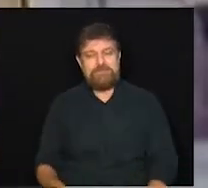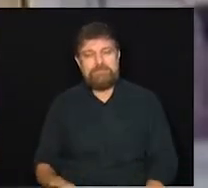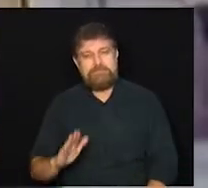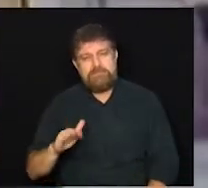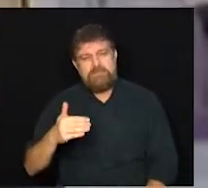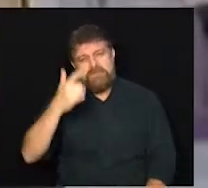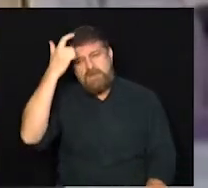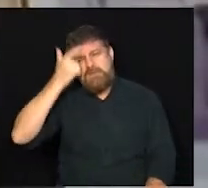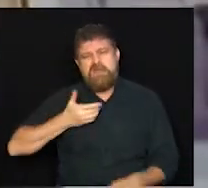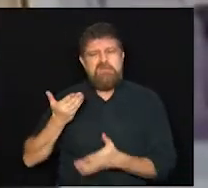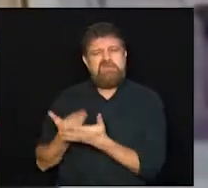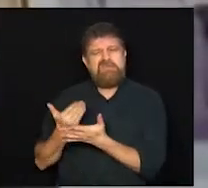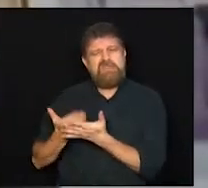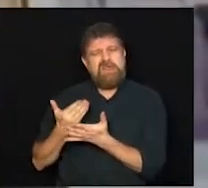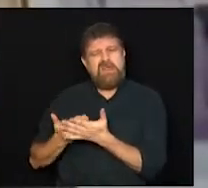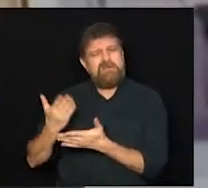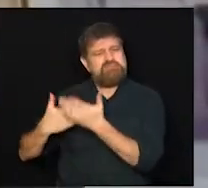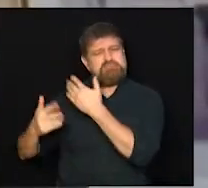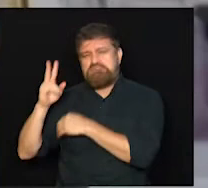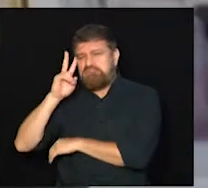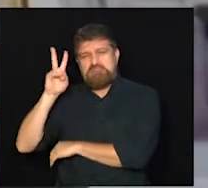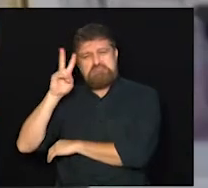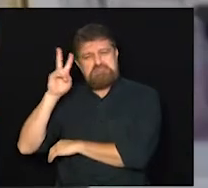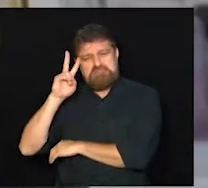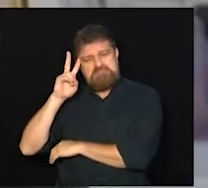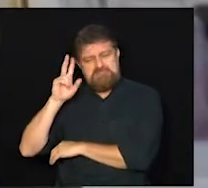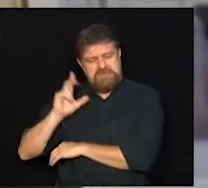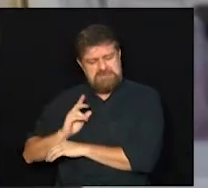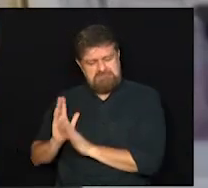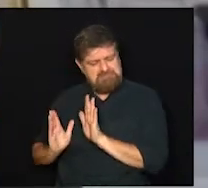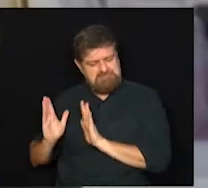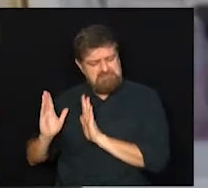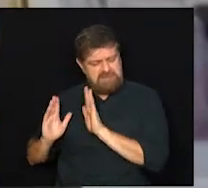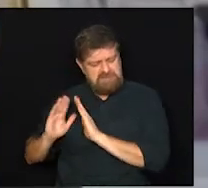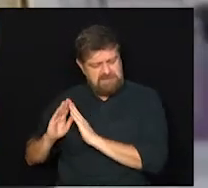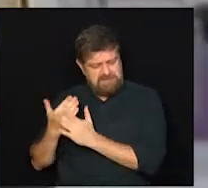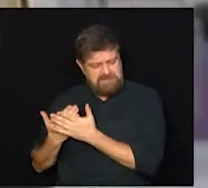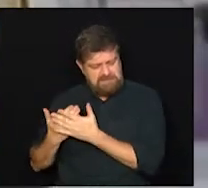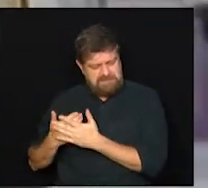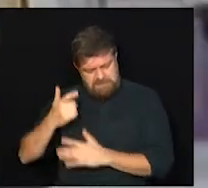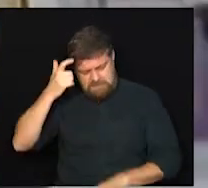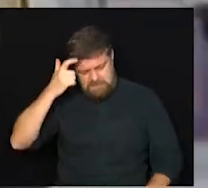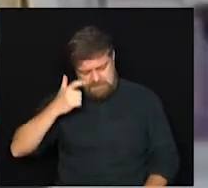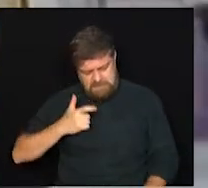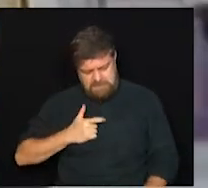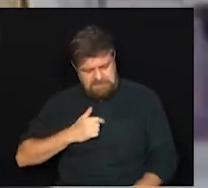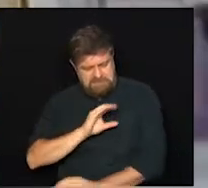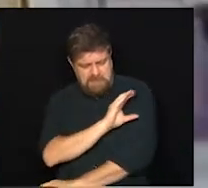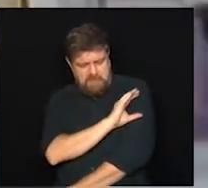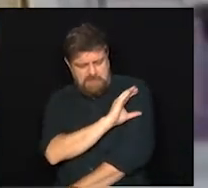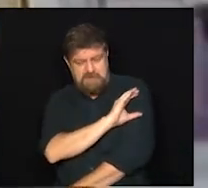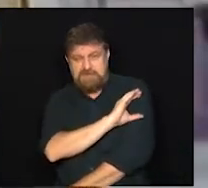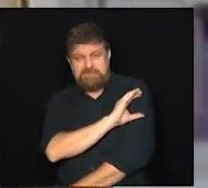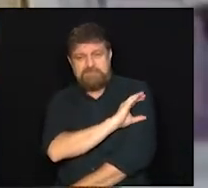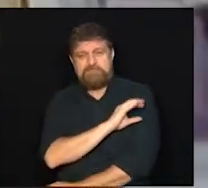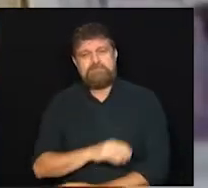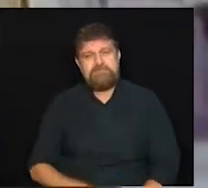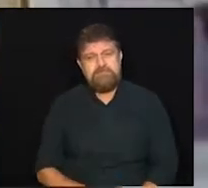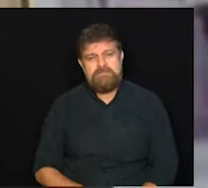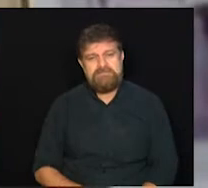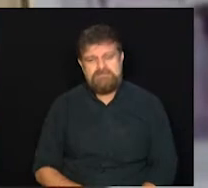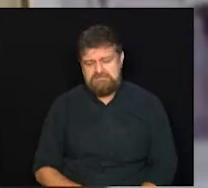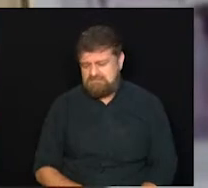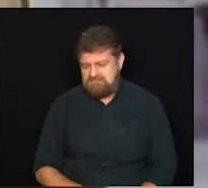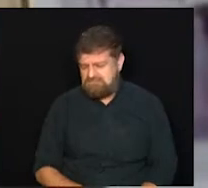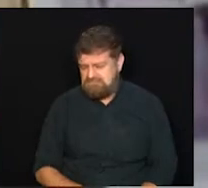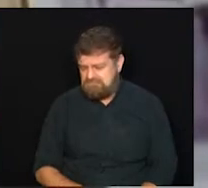eu estudava, não me lembro que fase da escola, eu acho que eu estava na época no ginásio, ou era no